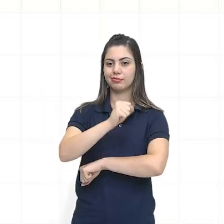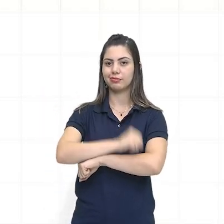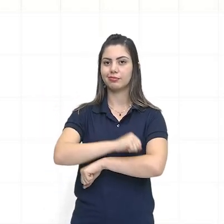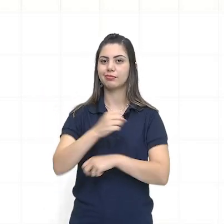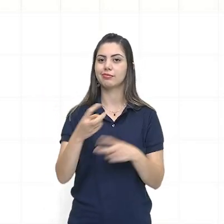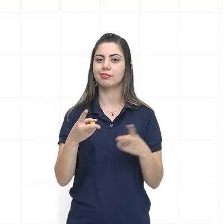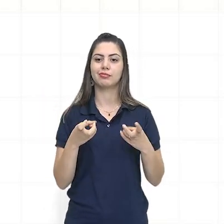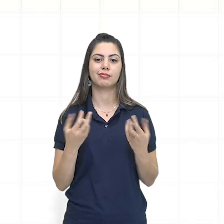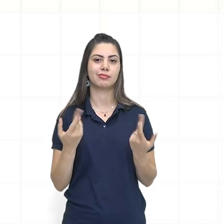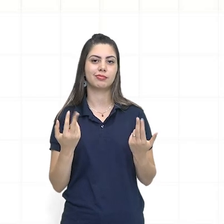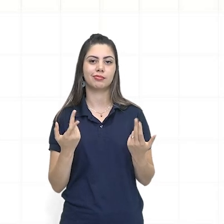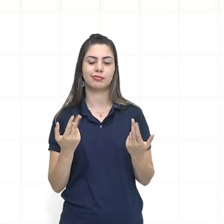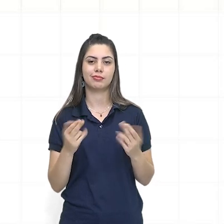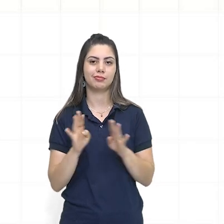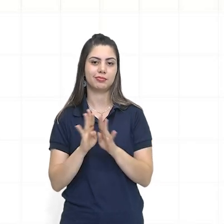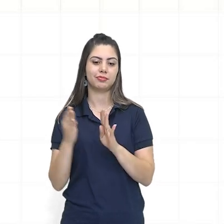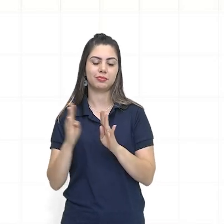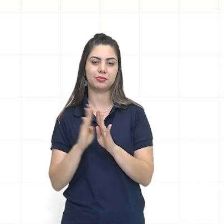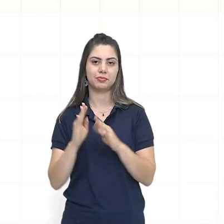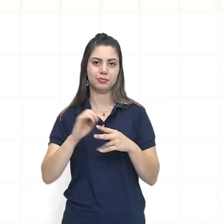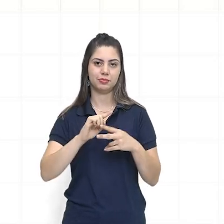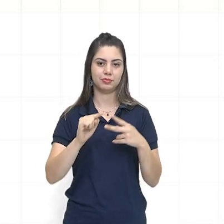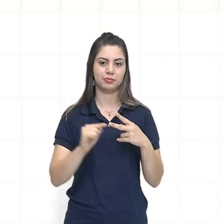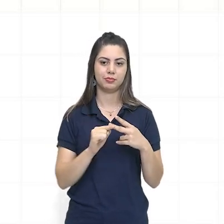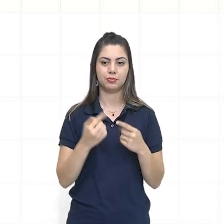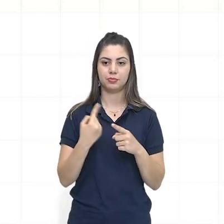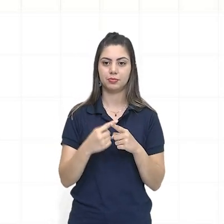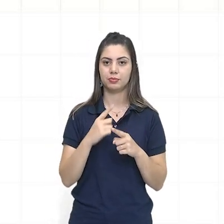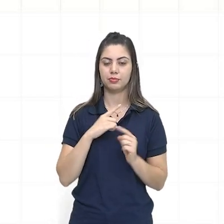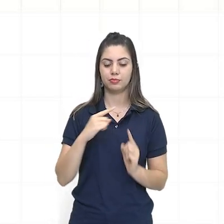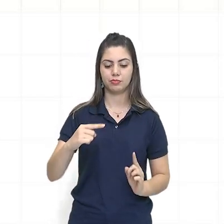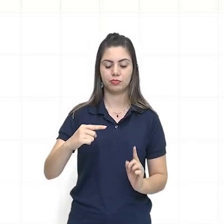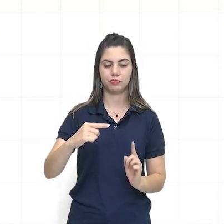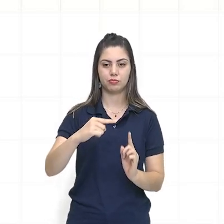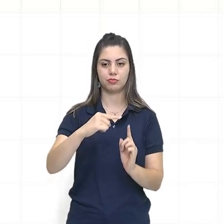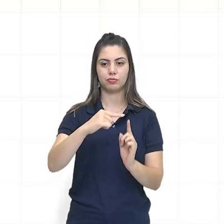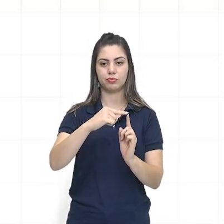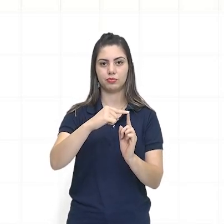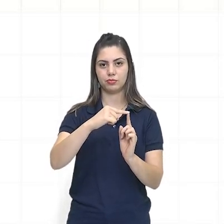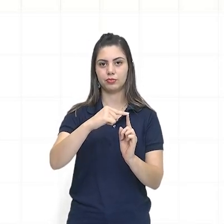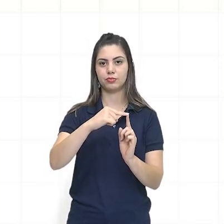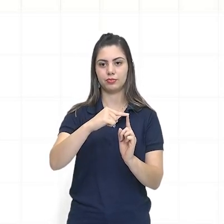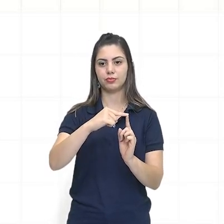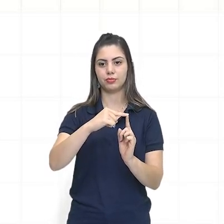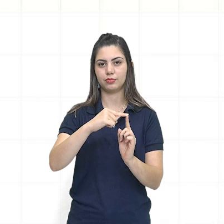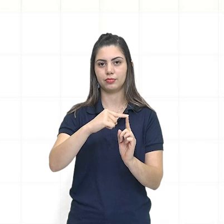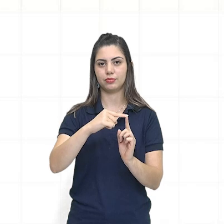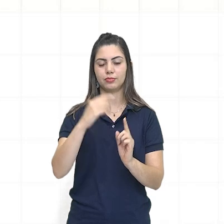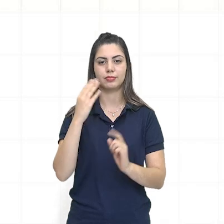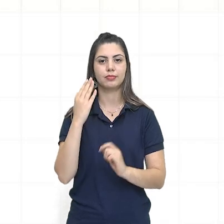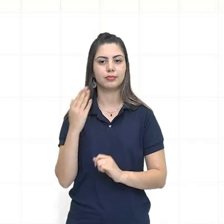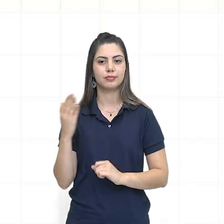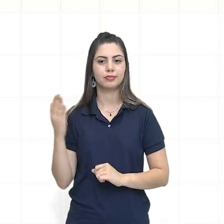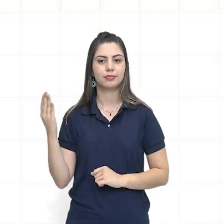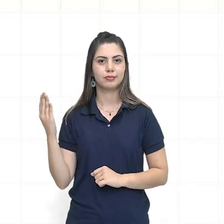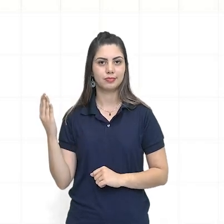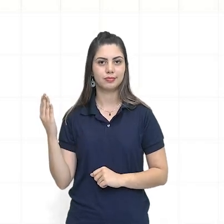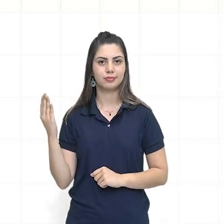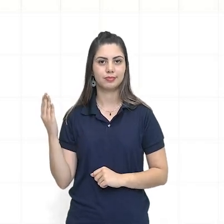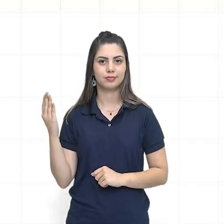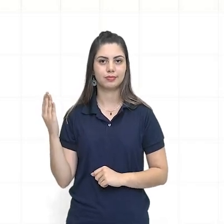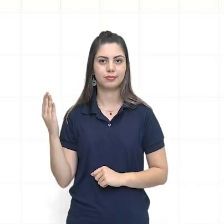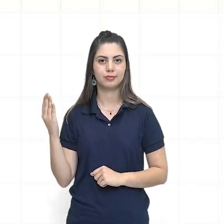bem semelhante ao ângulo da porta. Ó, temos aqui essa semirreta, esta